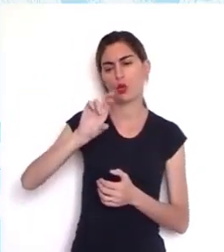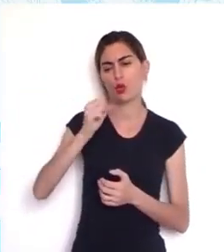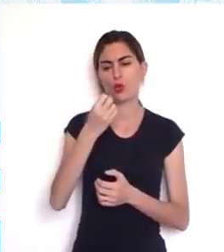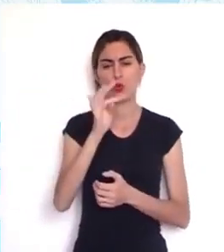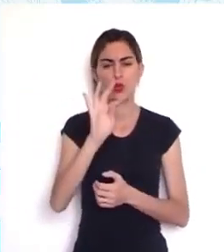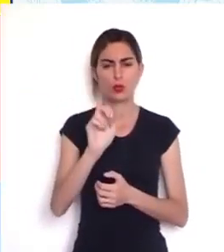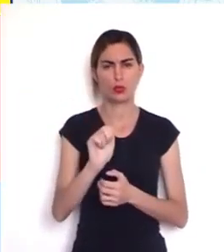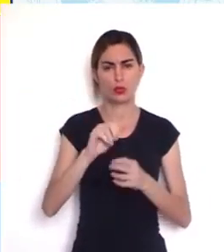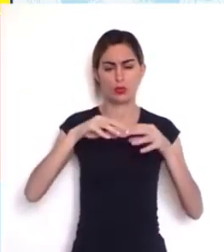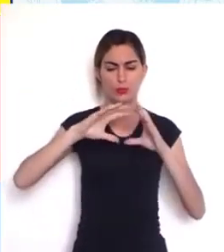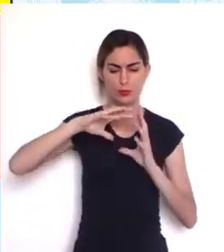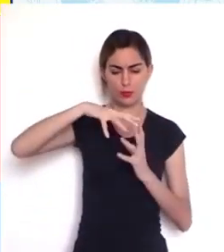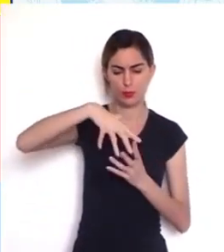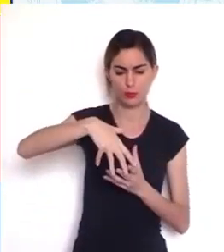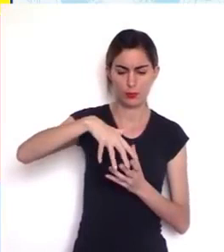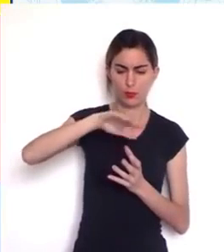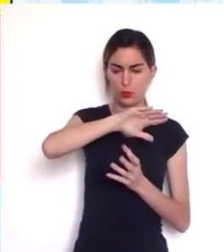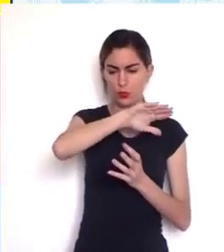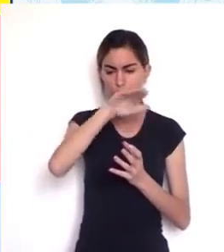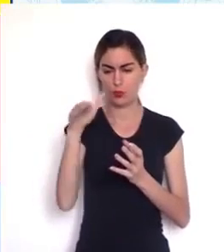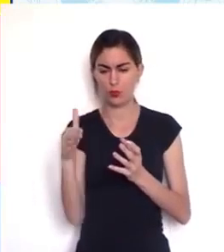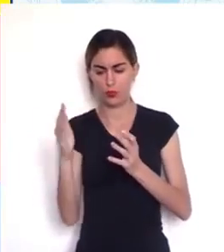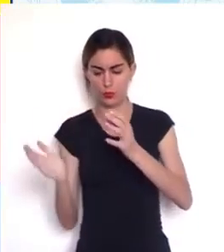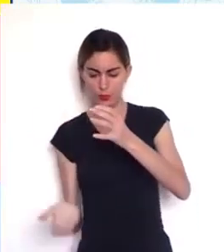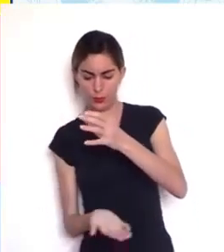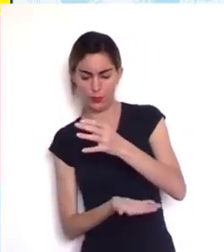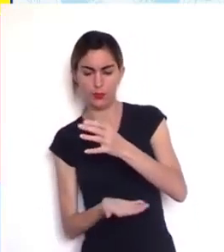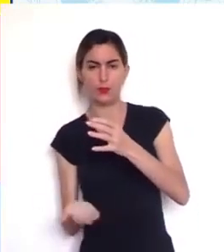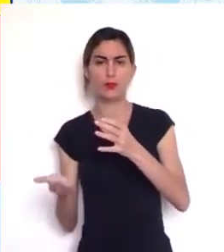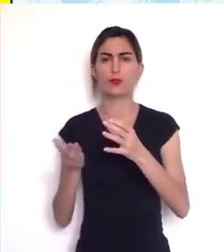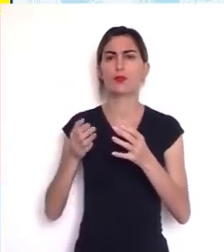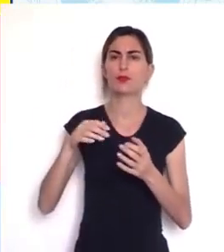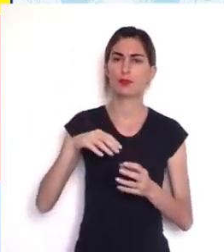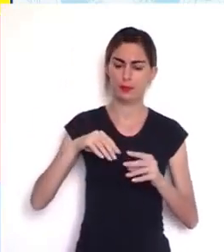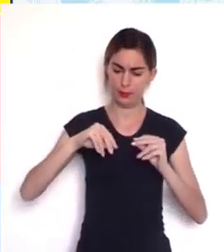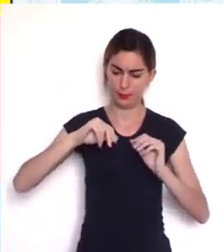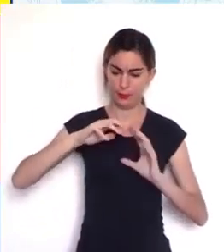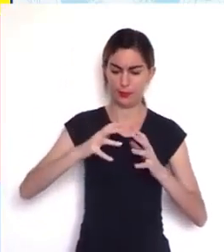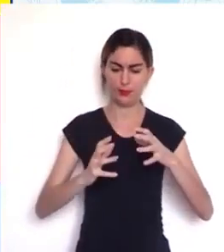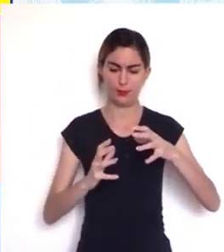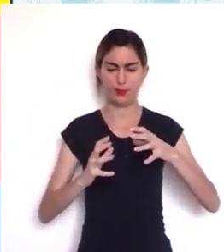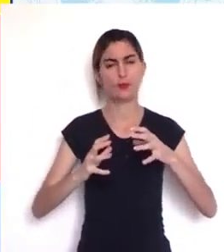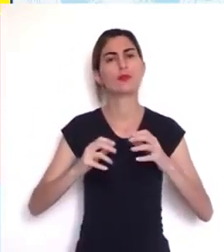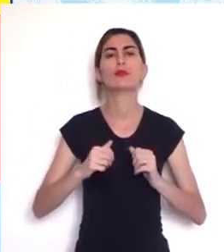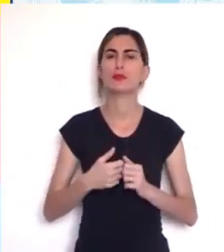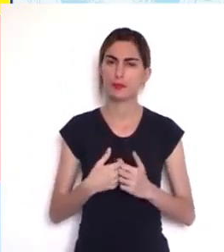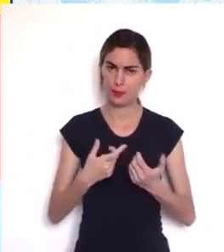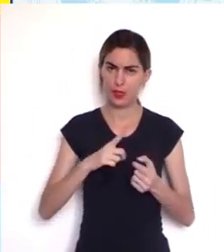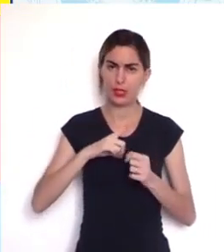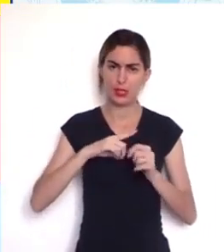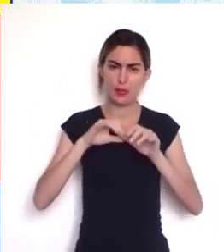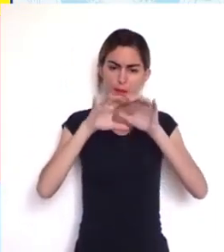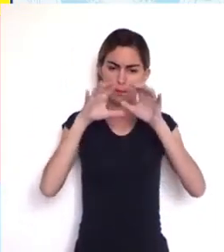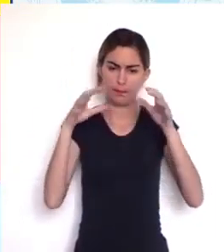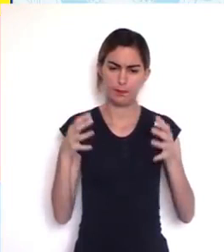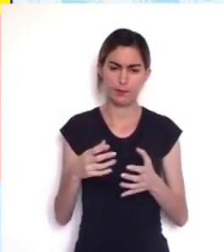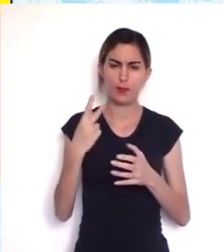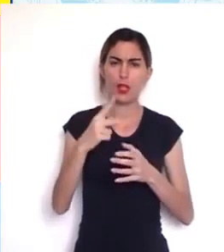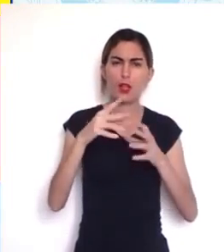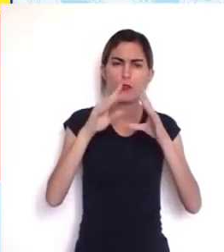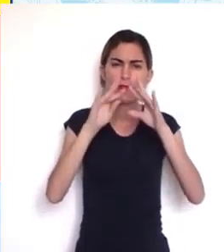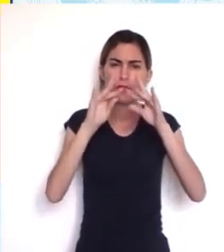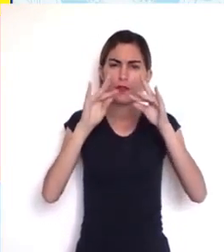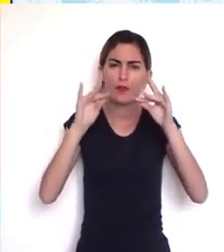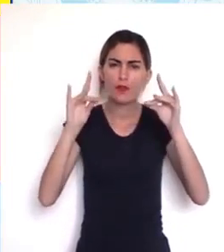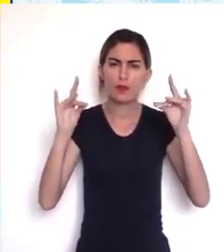crosta terrestre, ela vai ser uma camada mais externa, né? E assim, por ser uma camada mais externa, ela